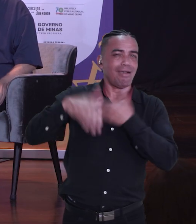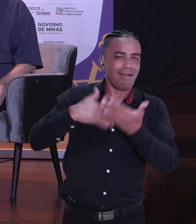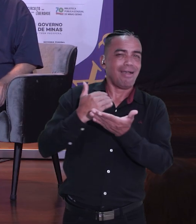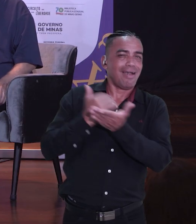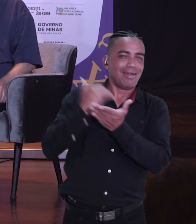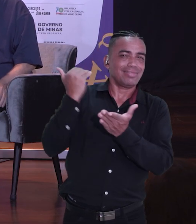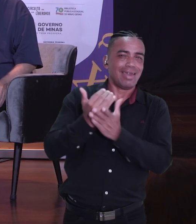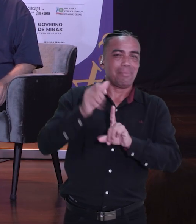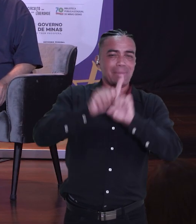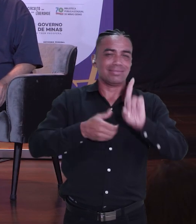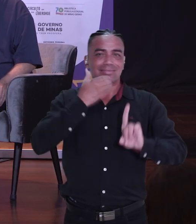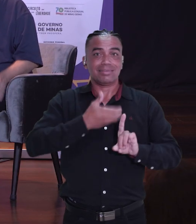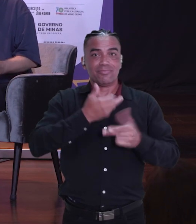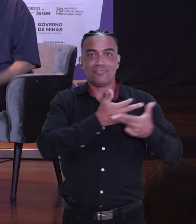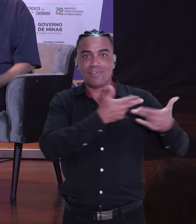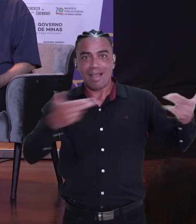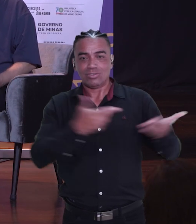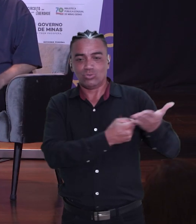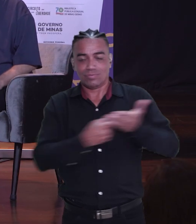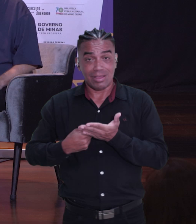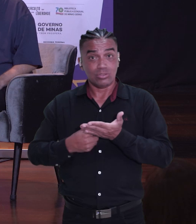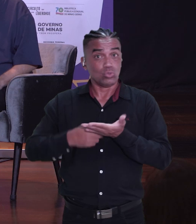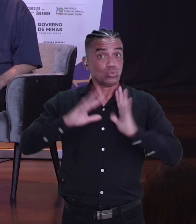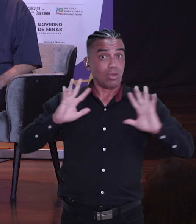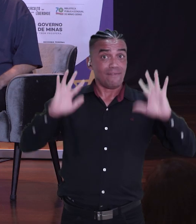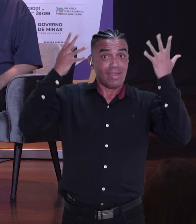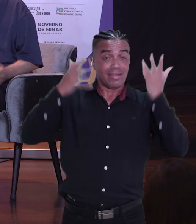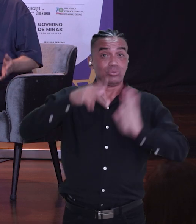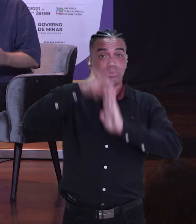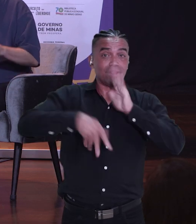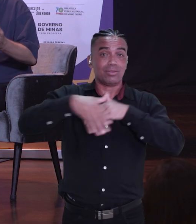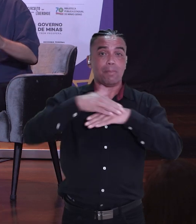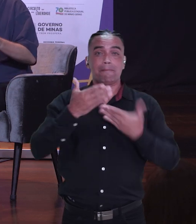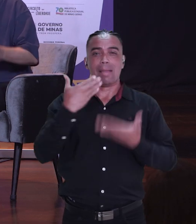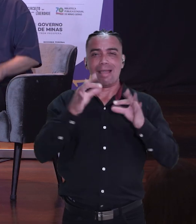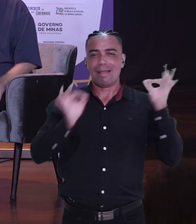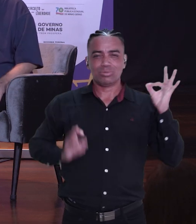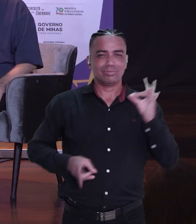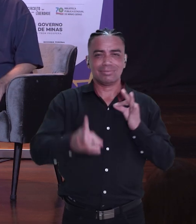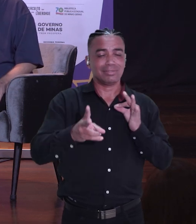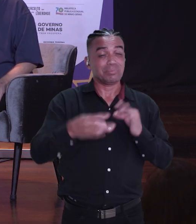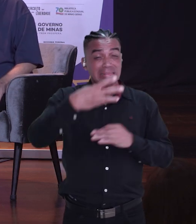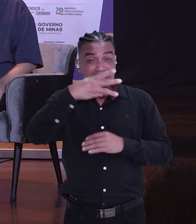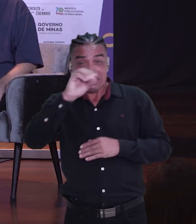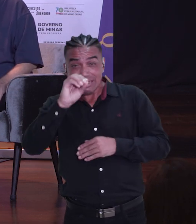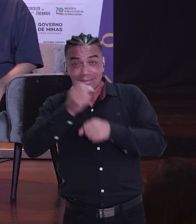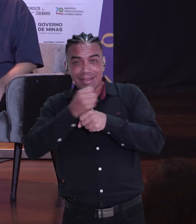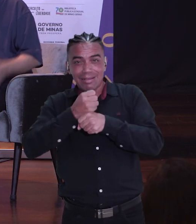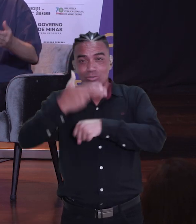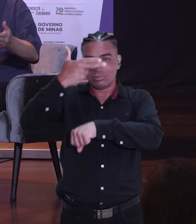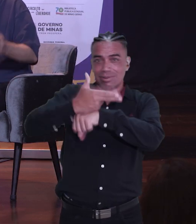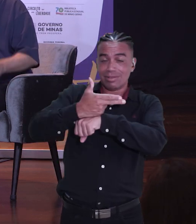com vários convidados, todos os eventos do Sempre um Papo, cerca de 30 anos a gente